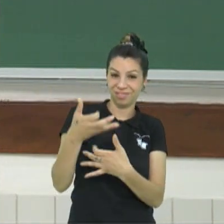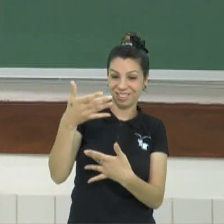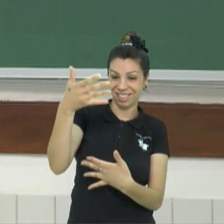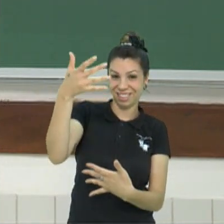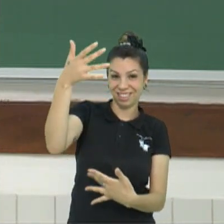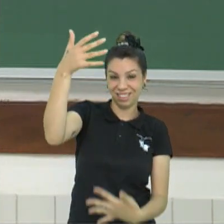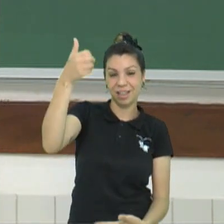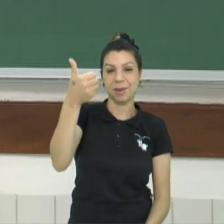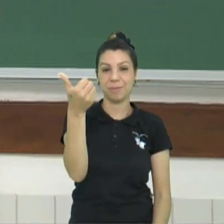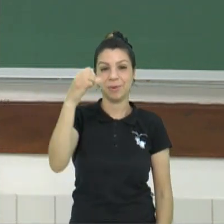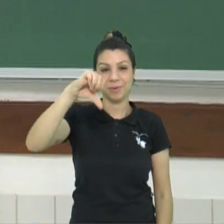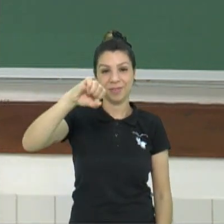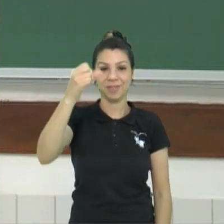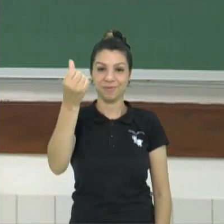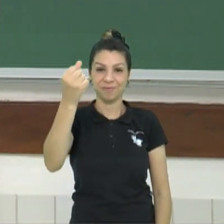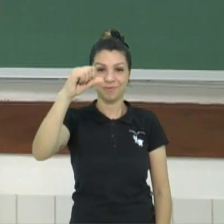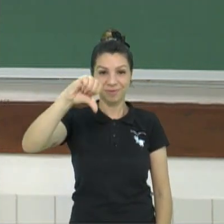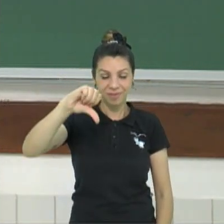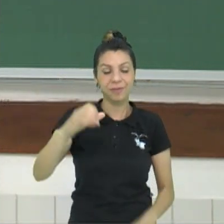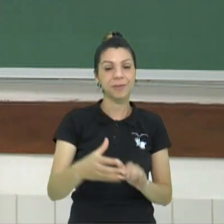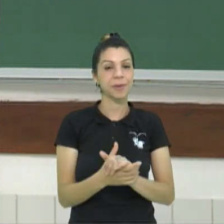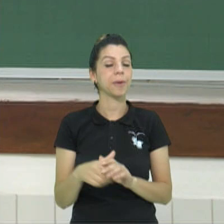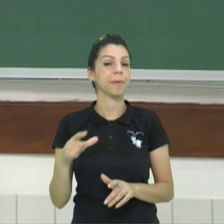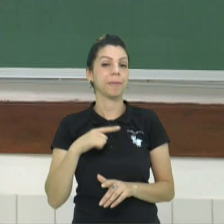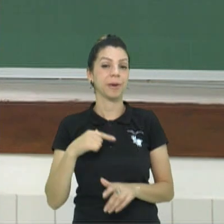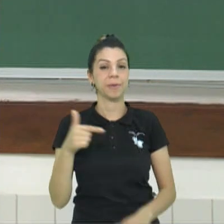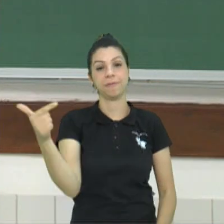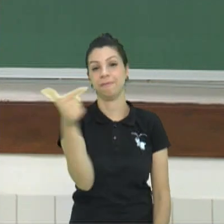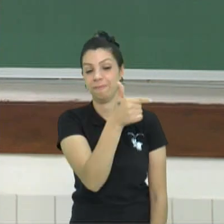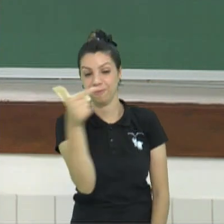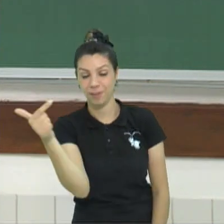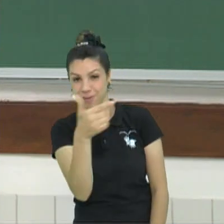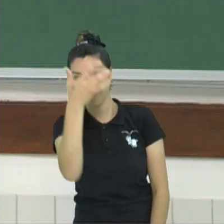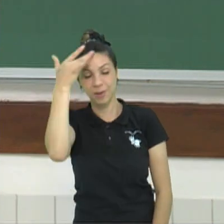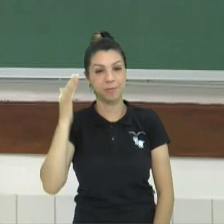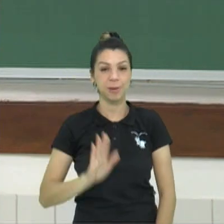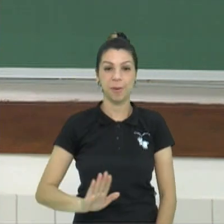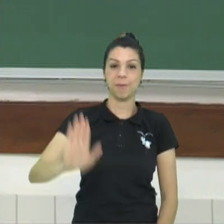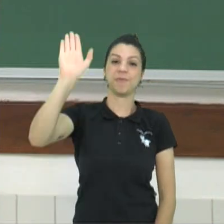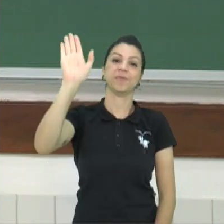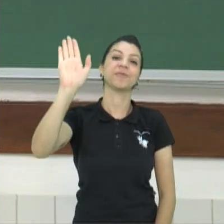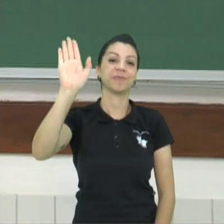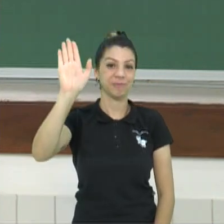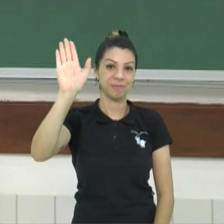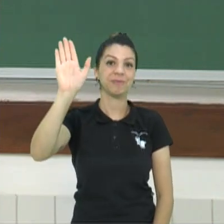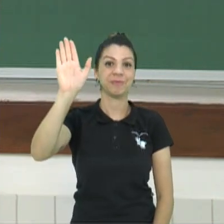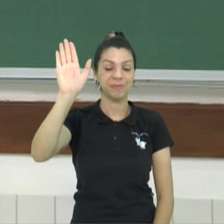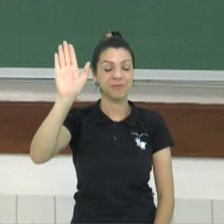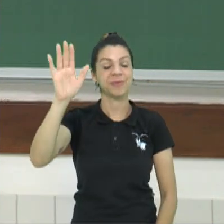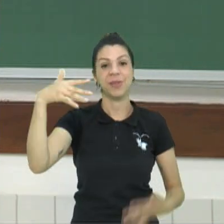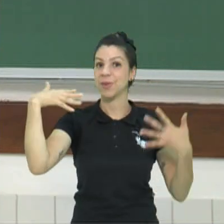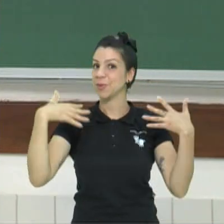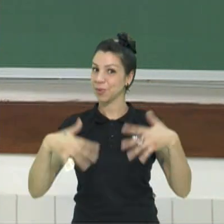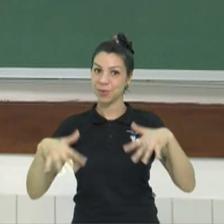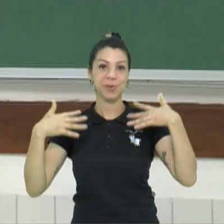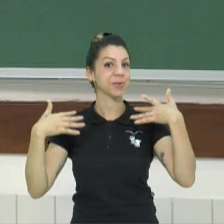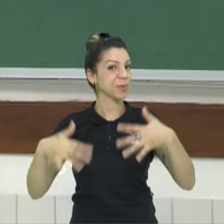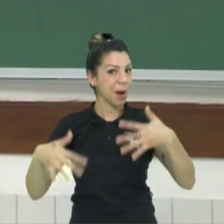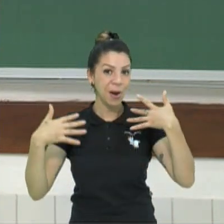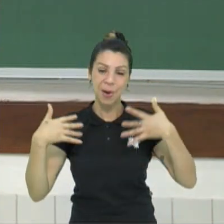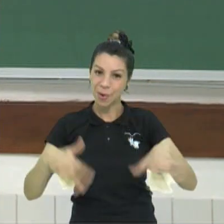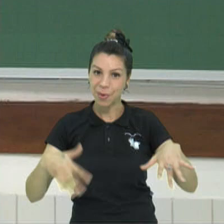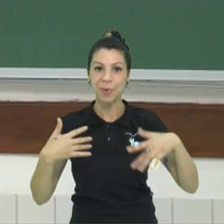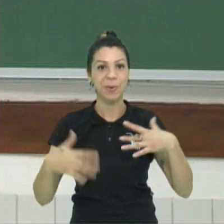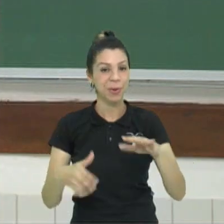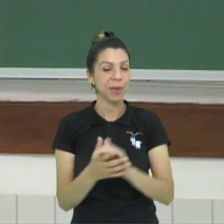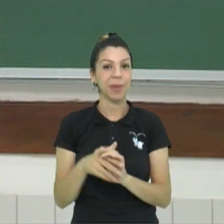de 1989, para comportar os 22 candidatos à presidência. Enorme. E